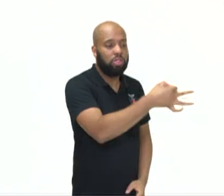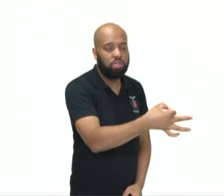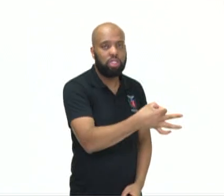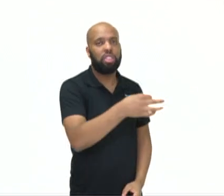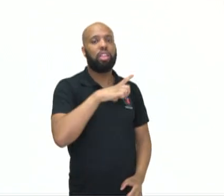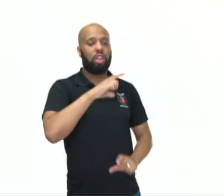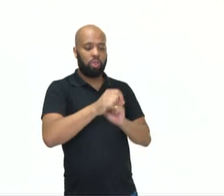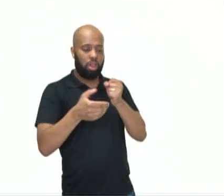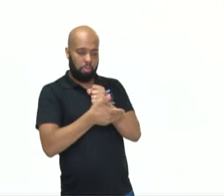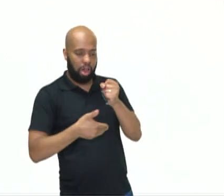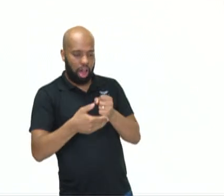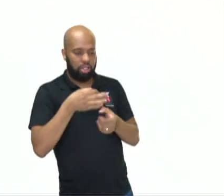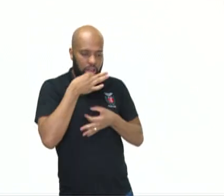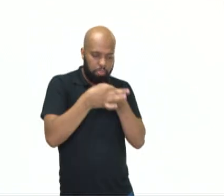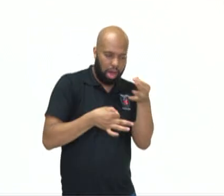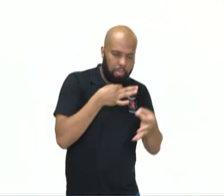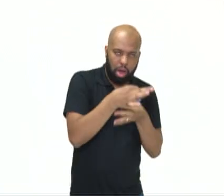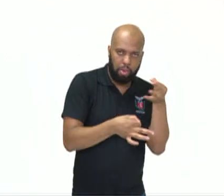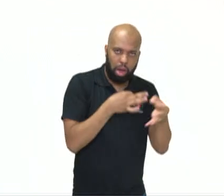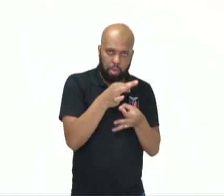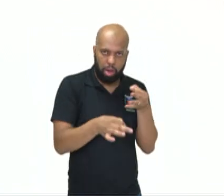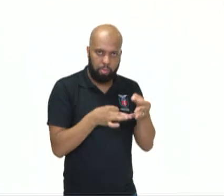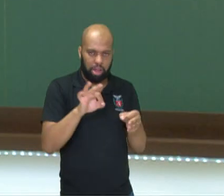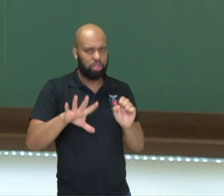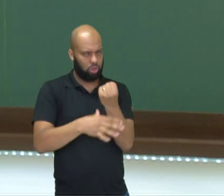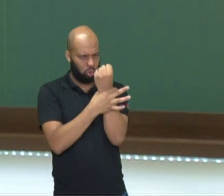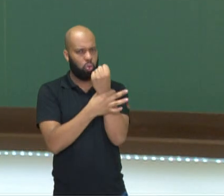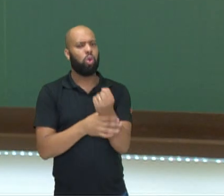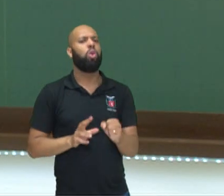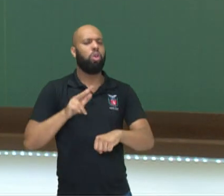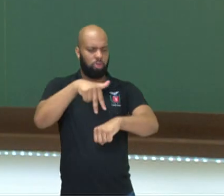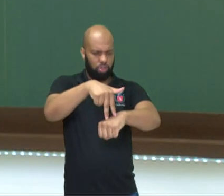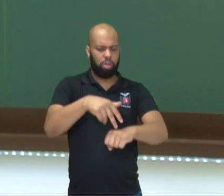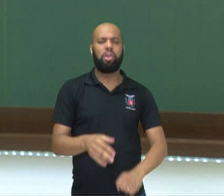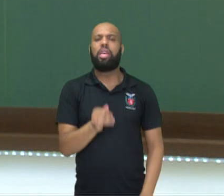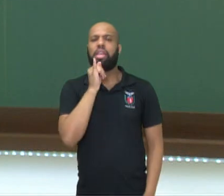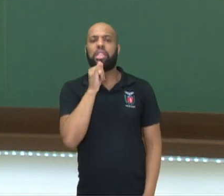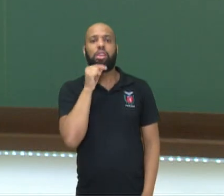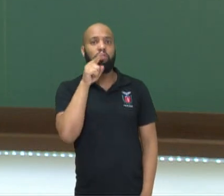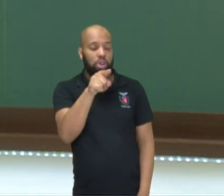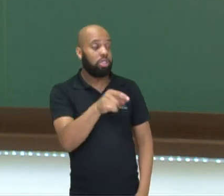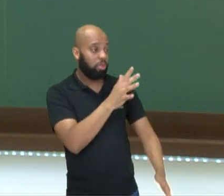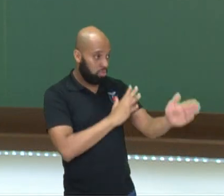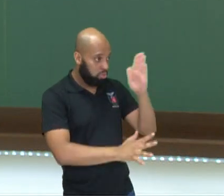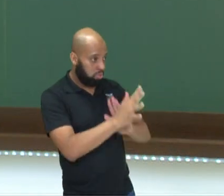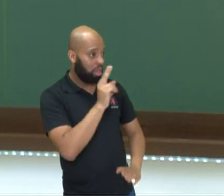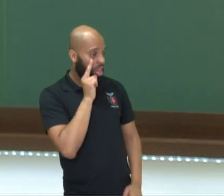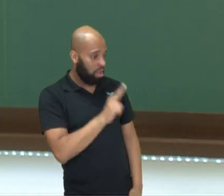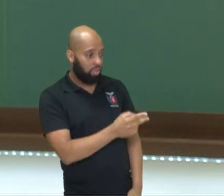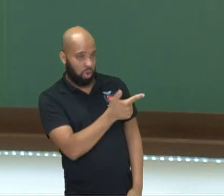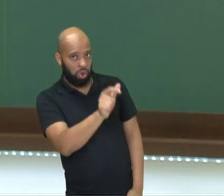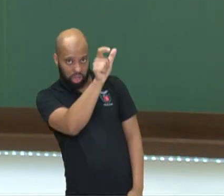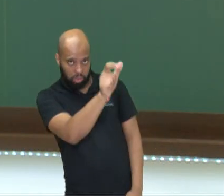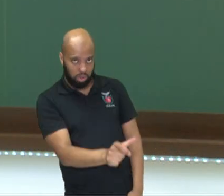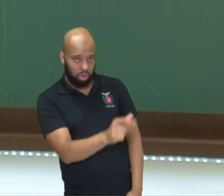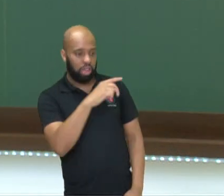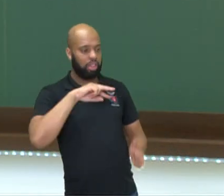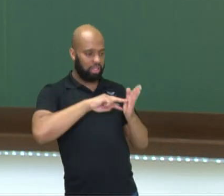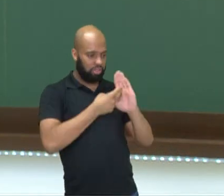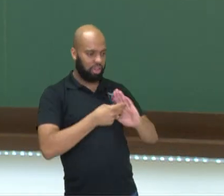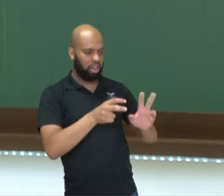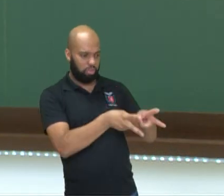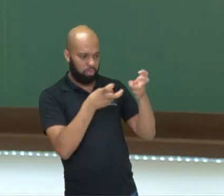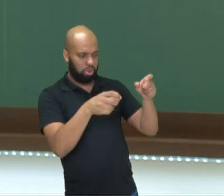base em argumentos consistentes. Você ouvir o outro, escutar o outro, buscar